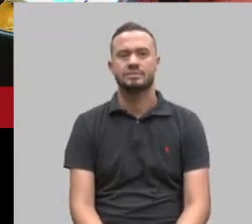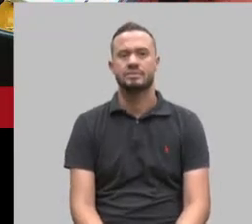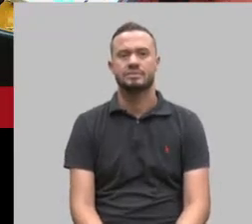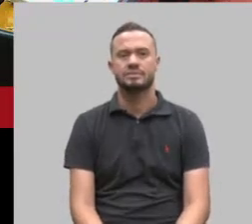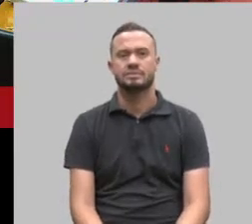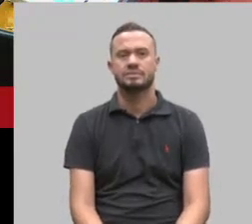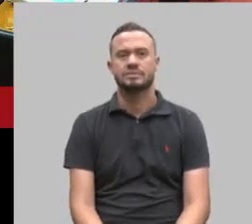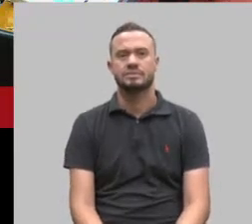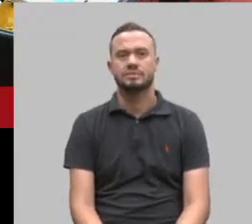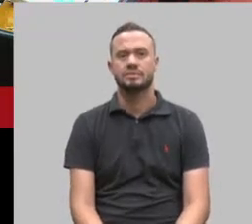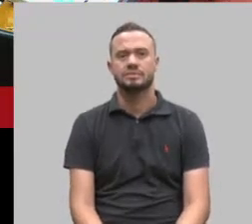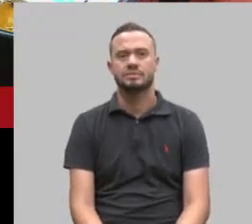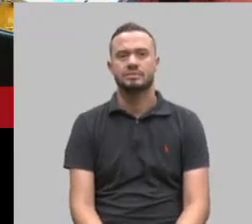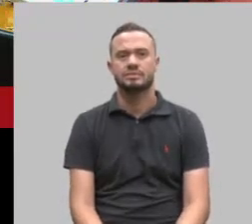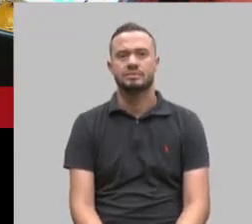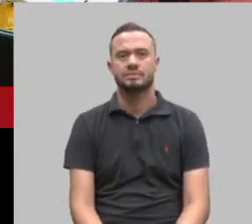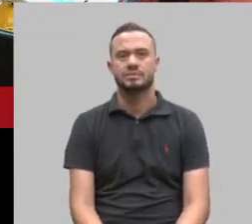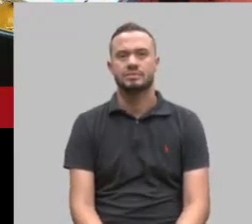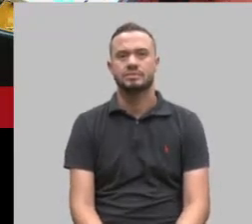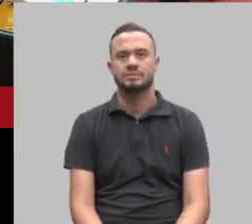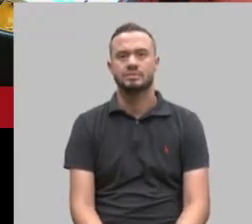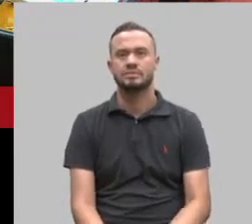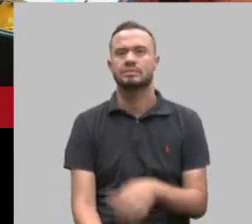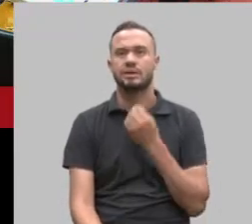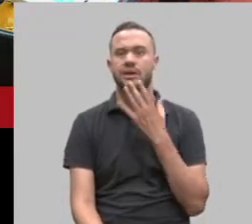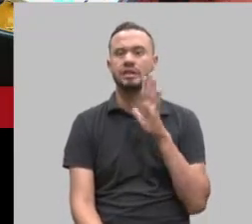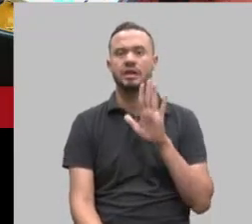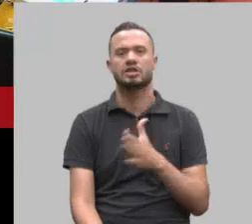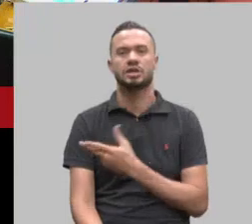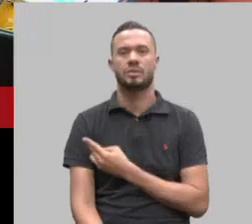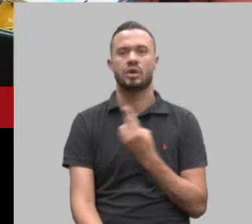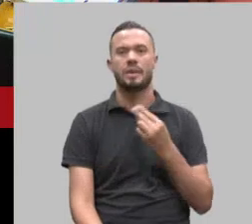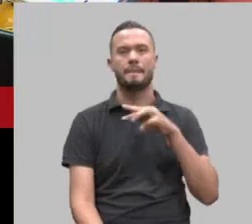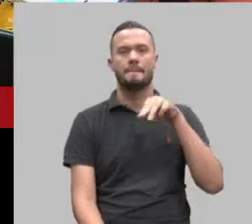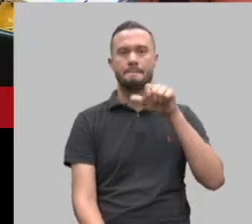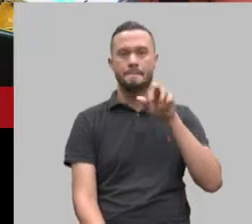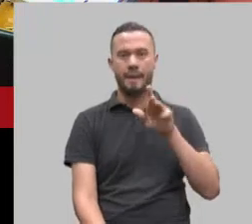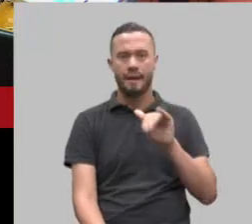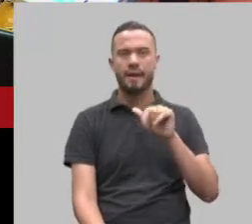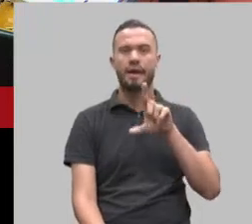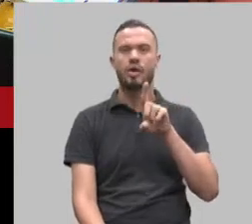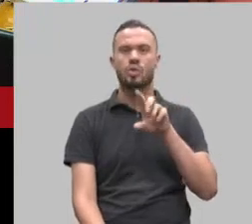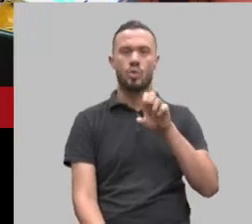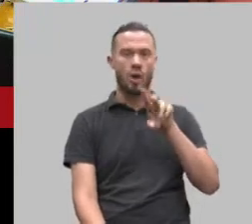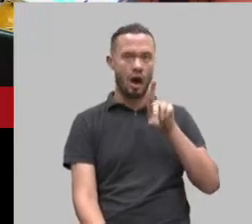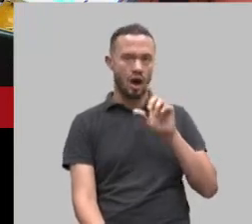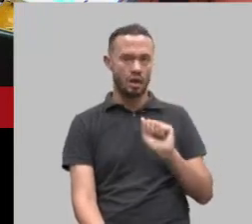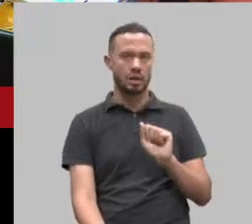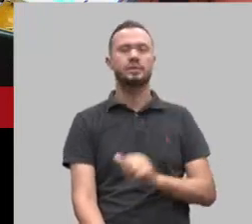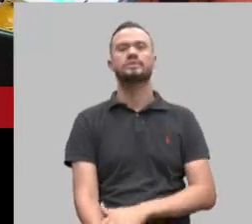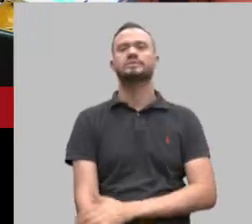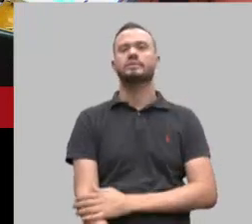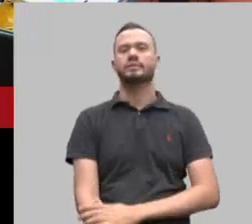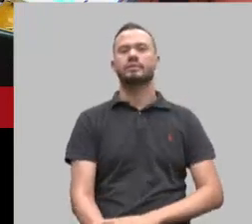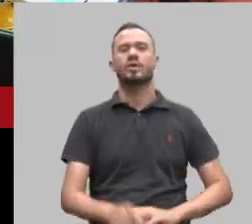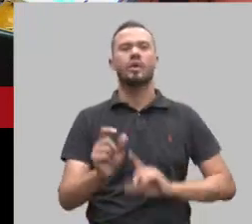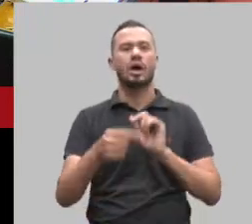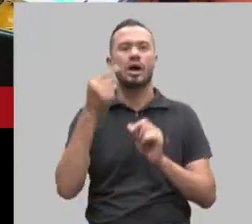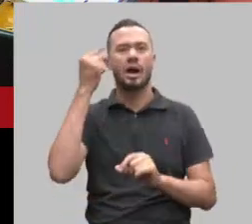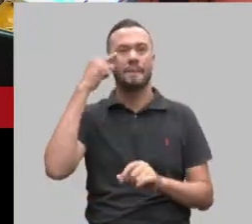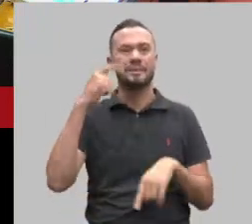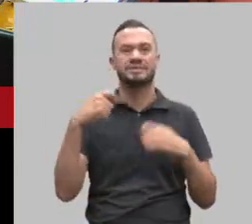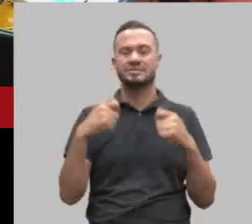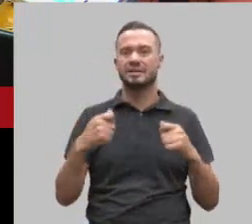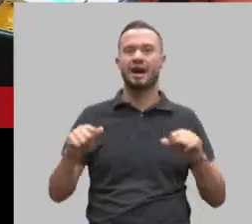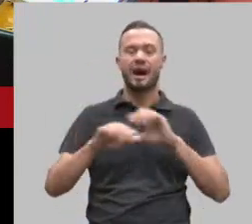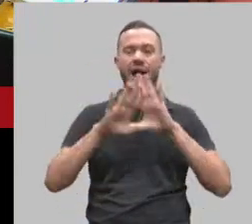Obrigada boa tarde meu nome eda eu sou de Paraguaçu kit escolar é uma necessidade Clara e evidente dos Estudantes de